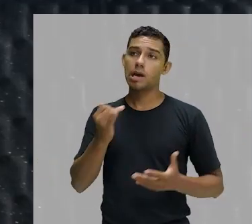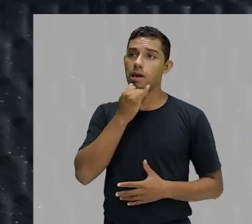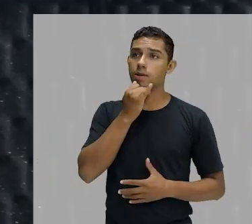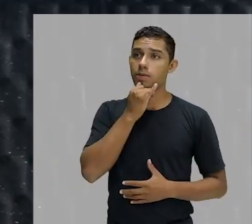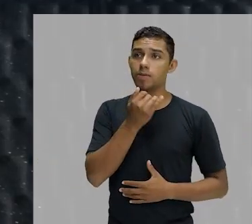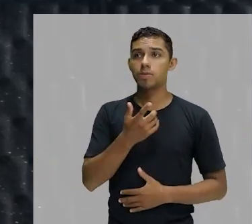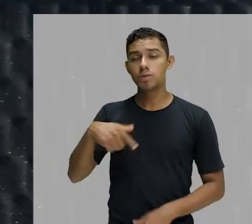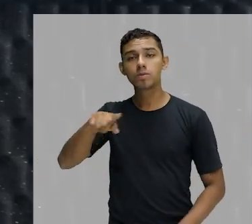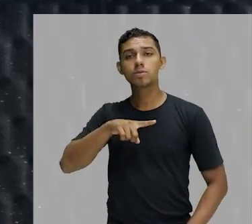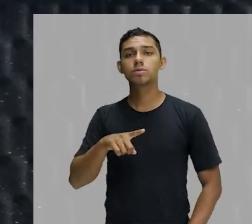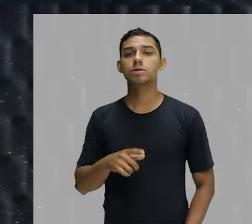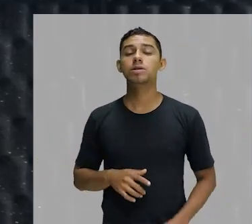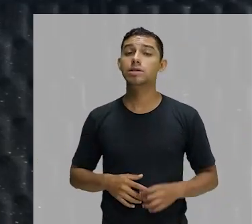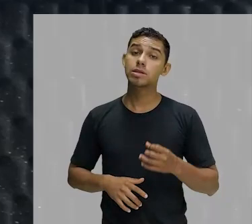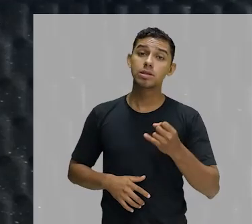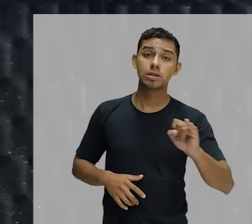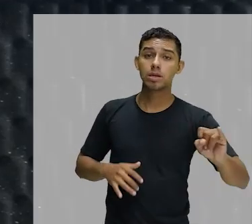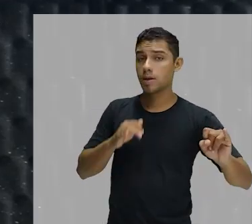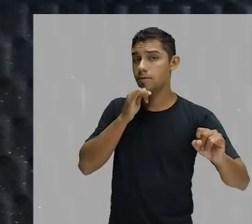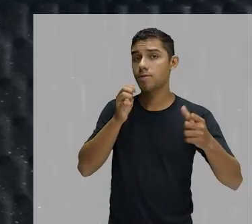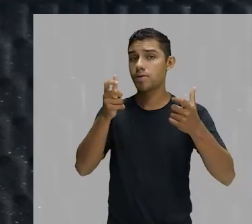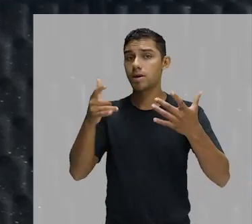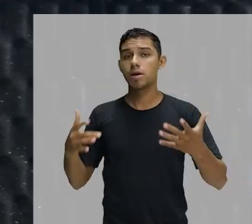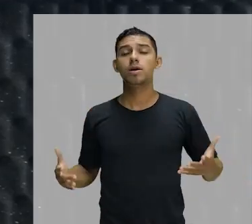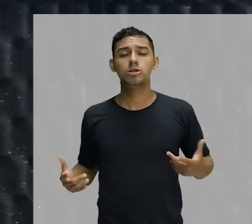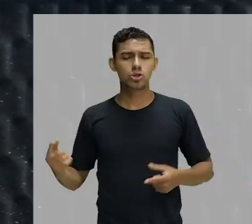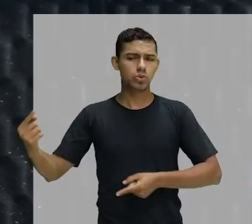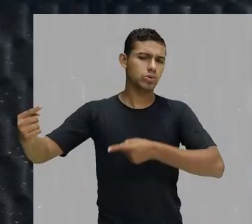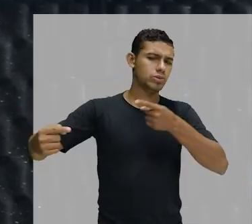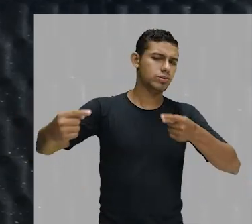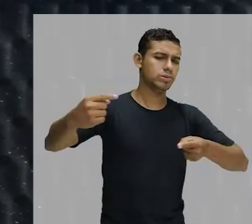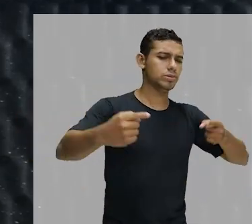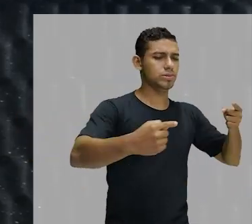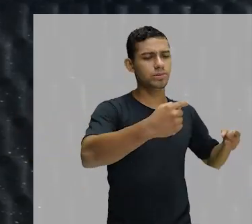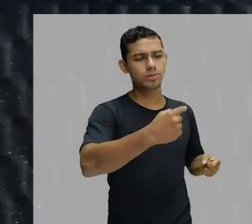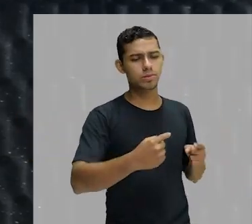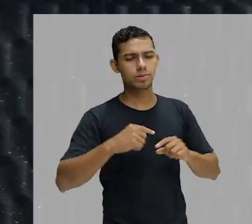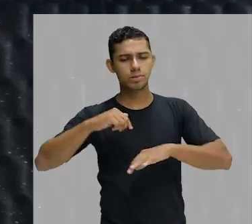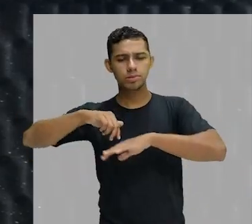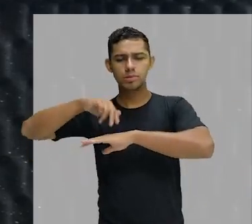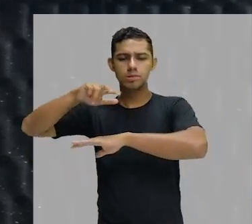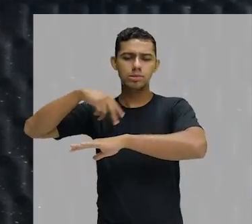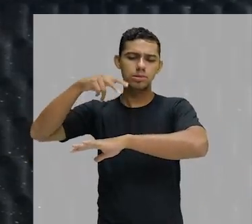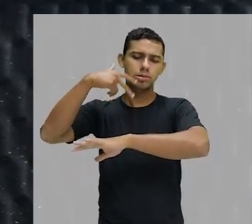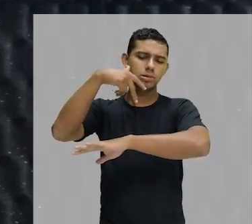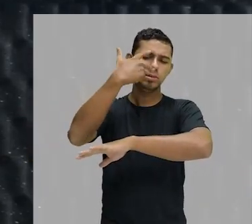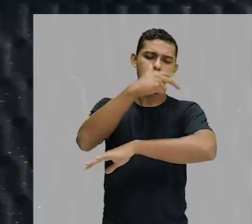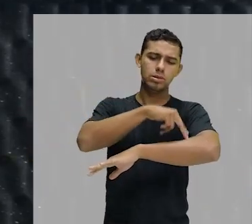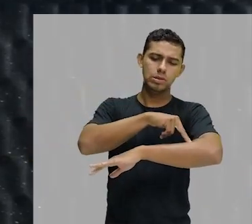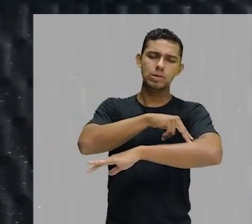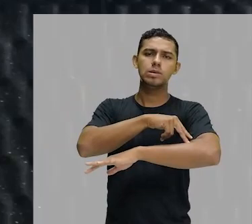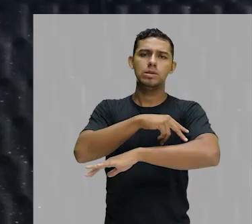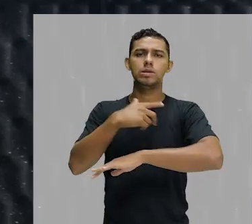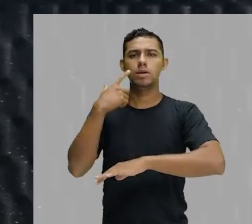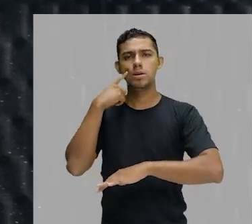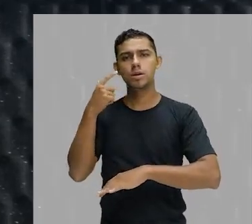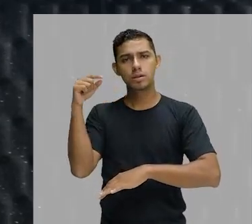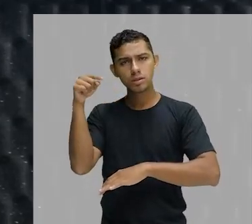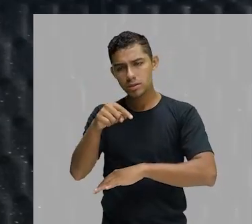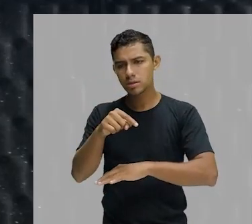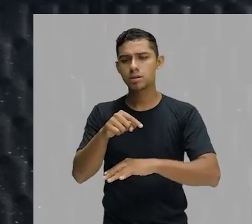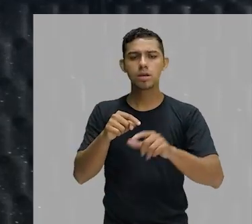exemplo para vocês. Se eu for falar aqui, por exemplo, das disputas que são realizadas na ginástica artística, feminina para masculina, existe